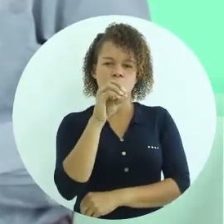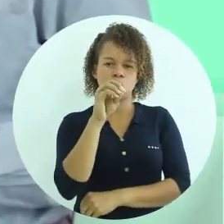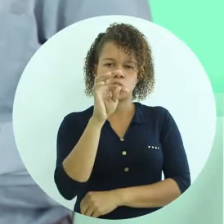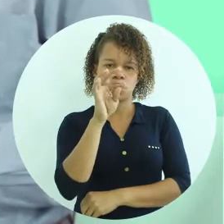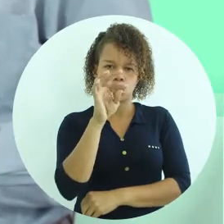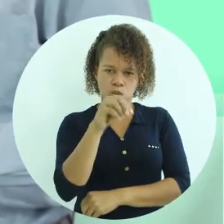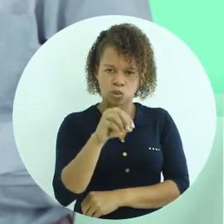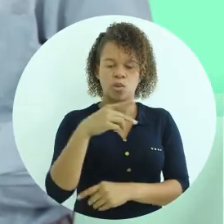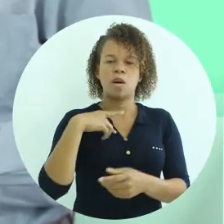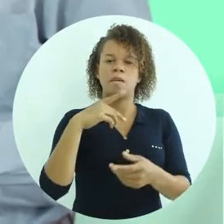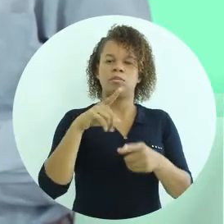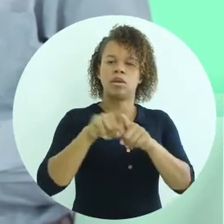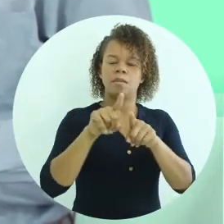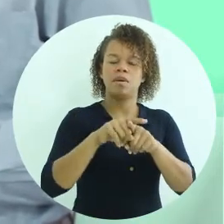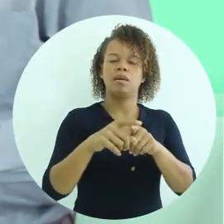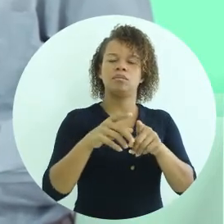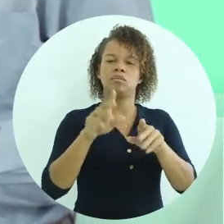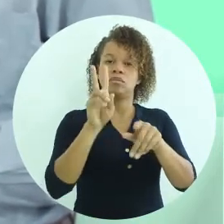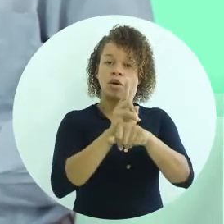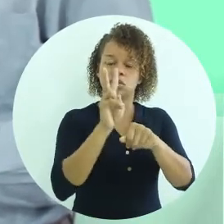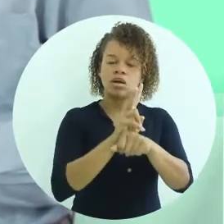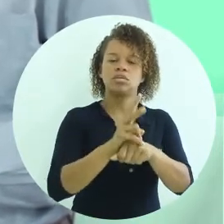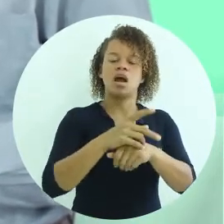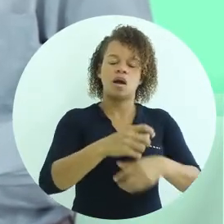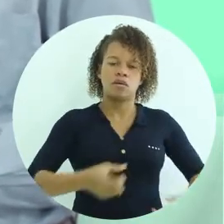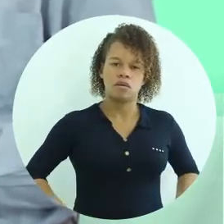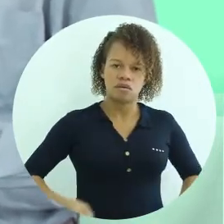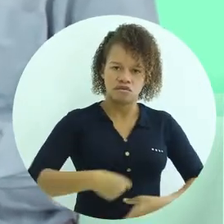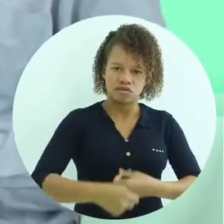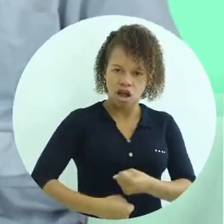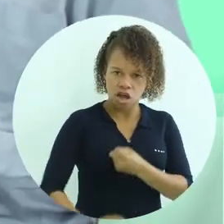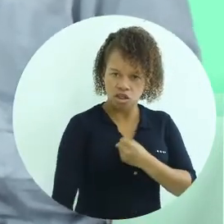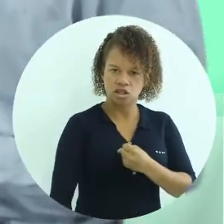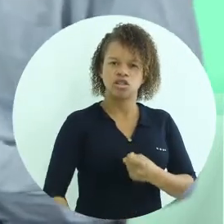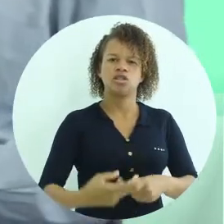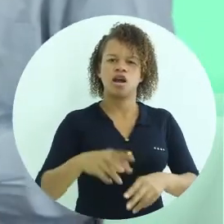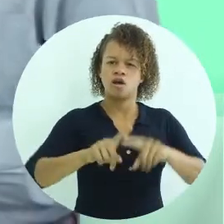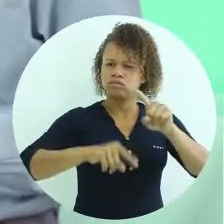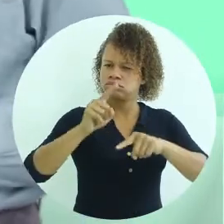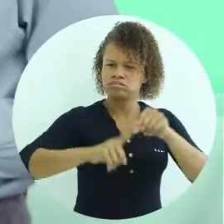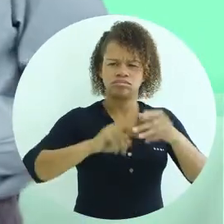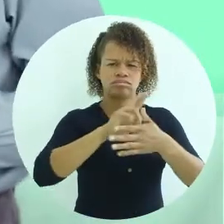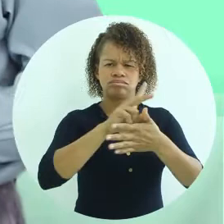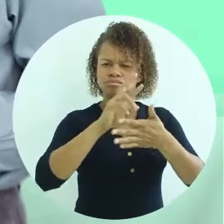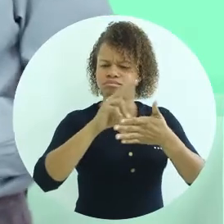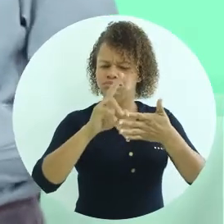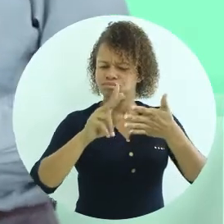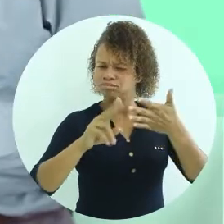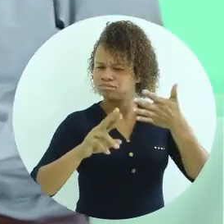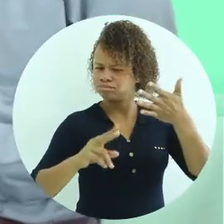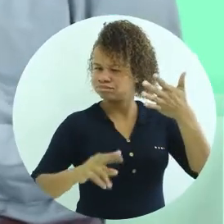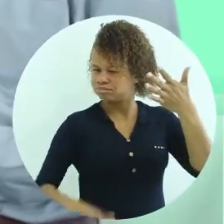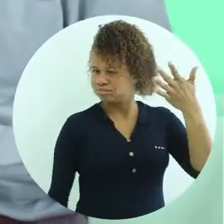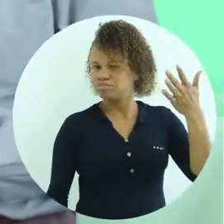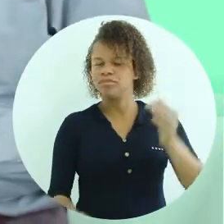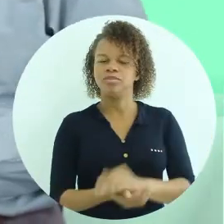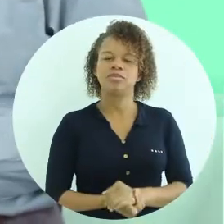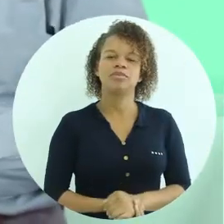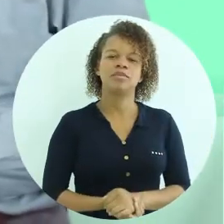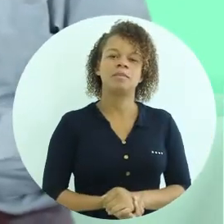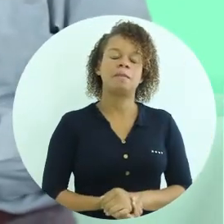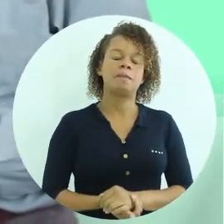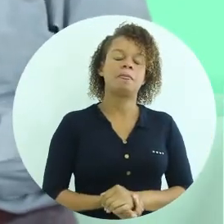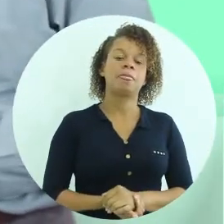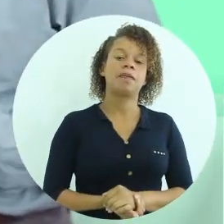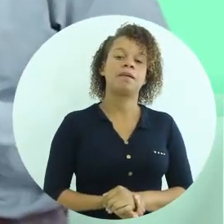e proteções para artes marciais, faixas de graduação, sapatilhas, equipamentos para treino, luva de boxe e assim por diante. Todo esse